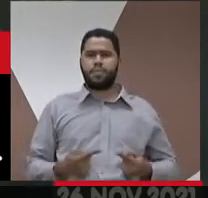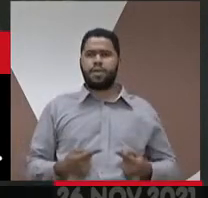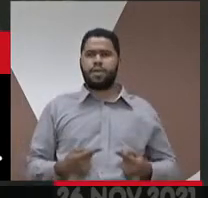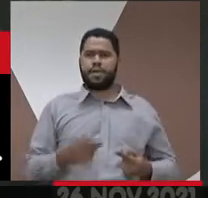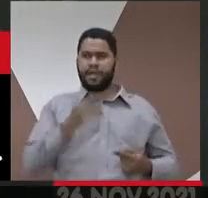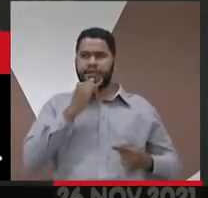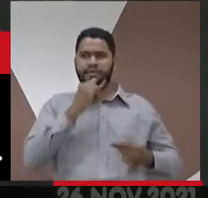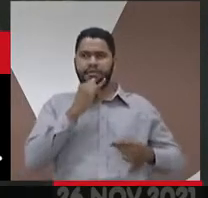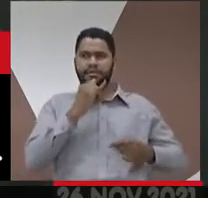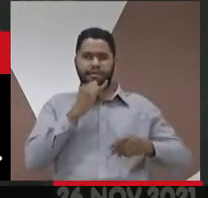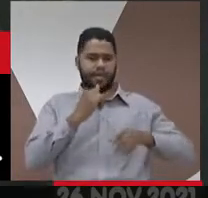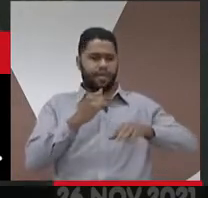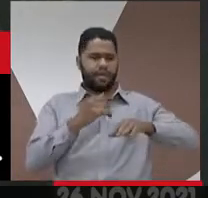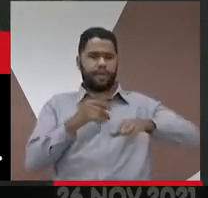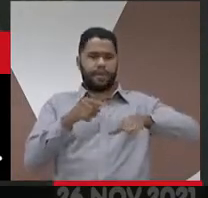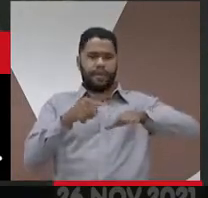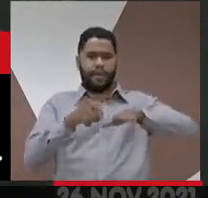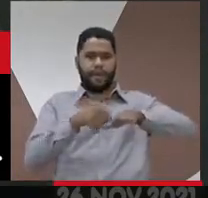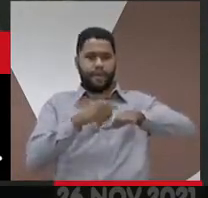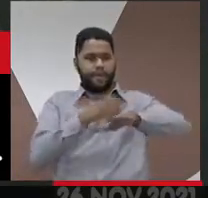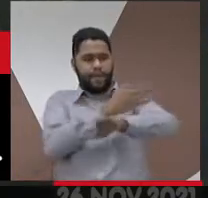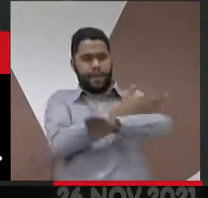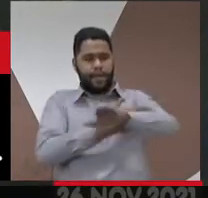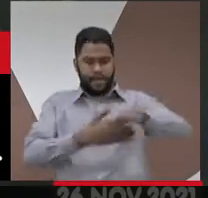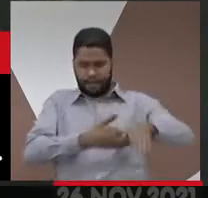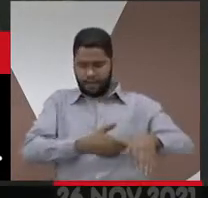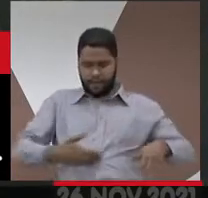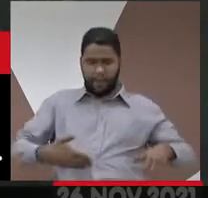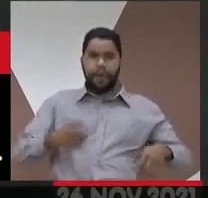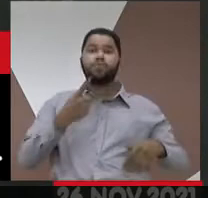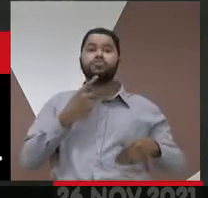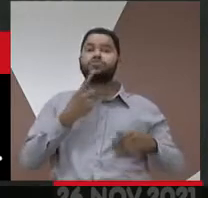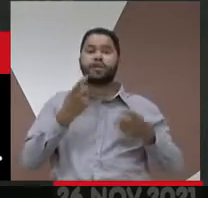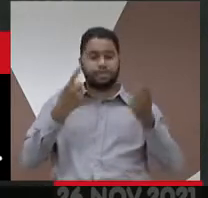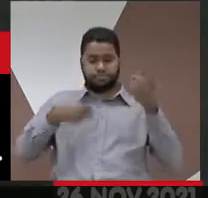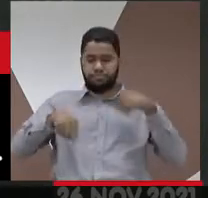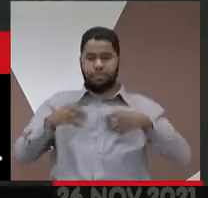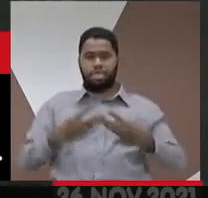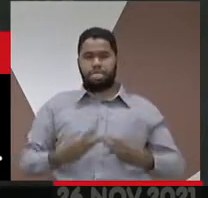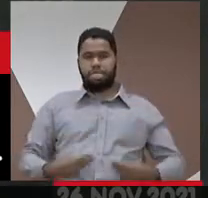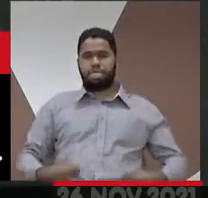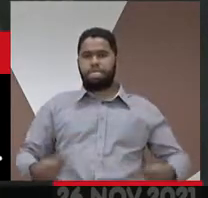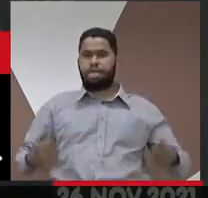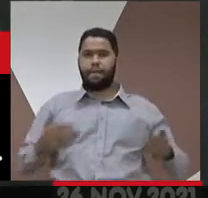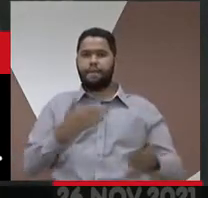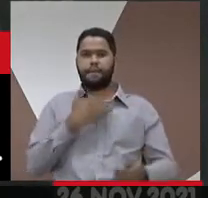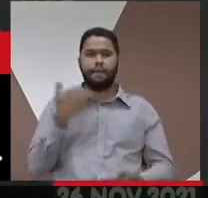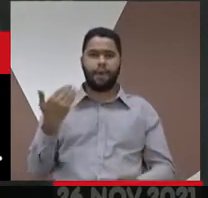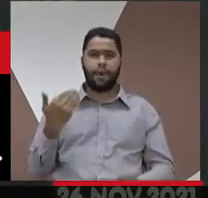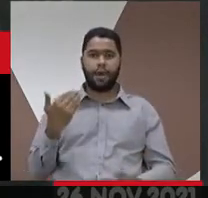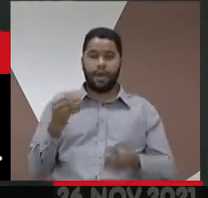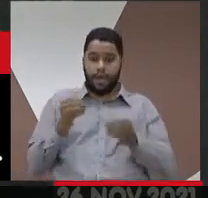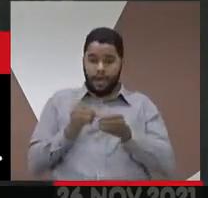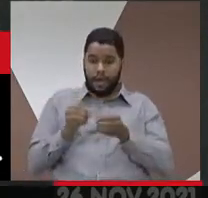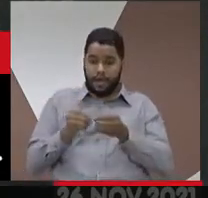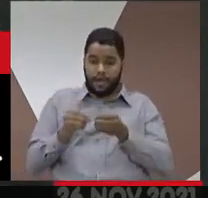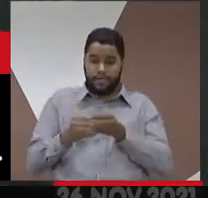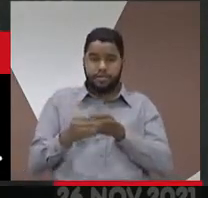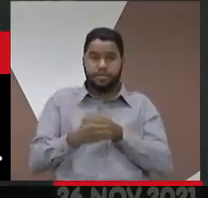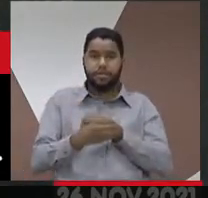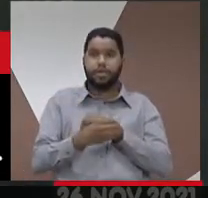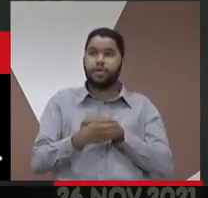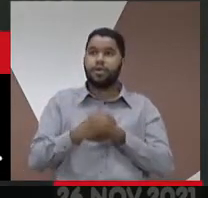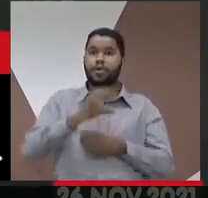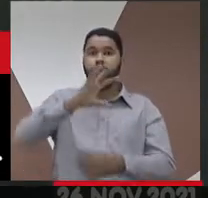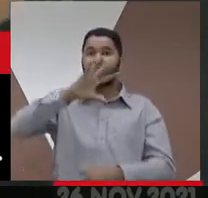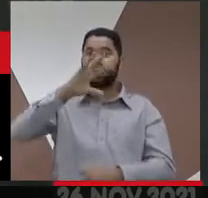cortar minha perna ou cortar na barriga, o sangue circula em todo o corpo. Então, a região metropolitana, como